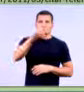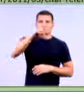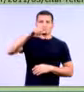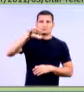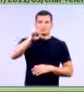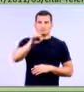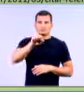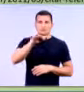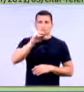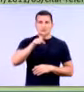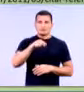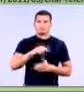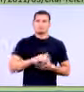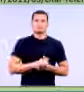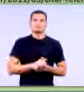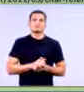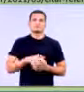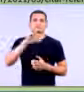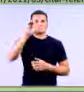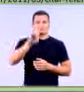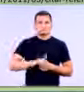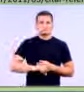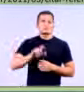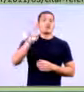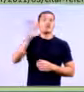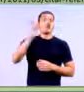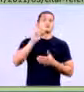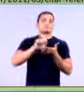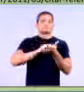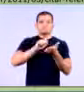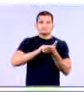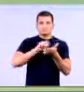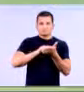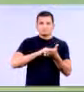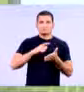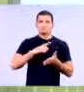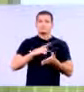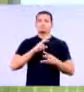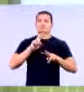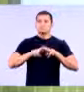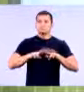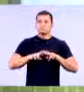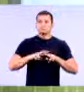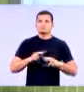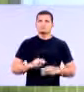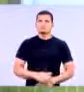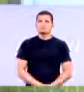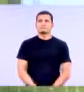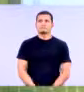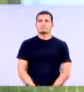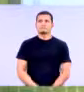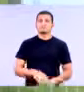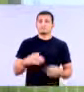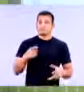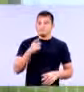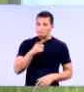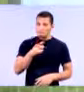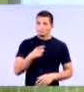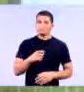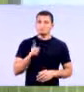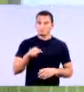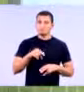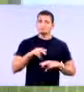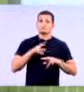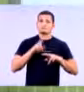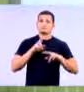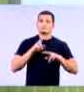do autor e os que lhes são conexos, tem pena de detenção. Então, essa atitude é um